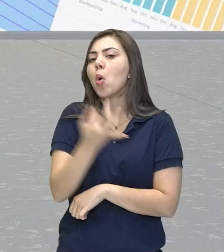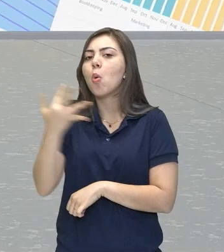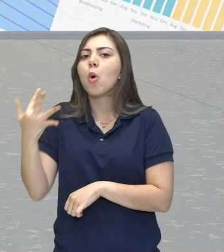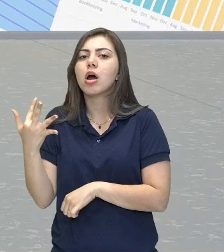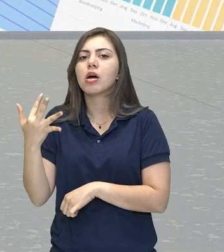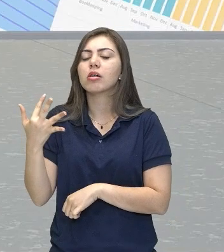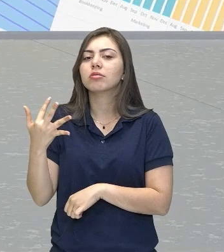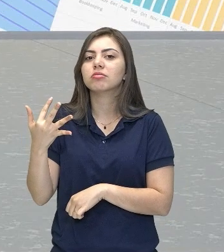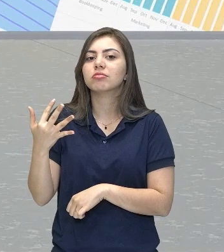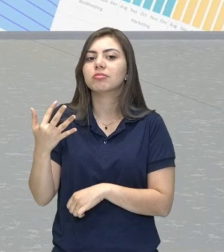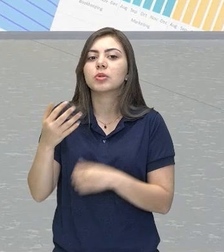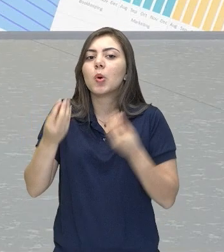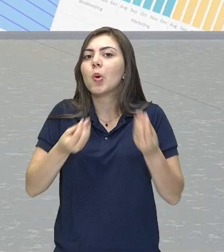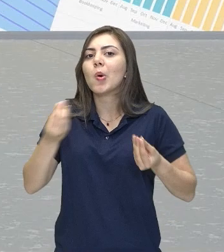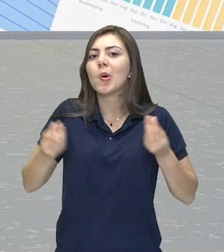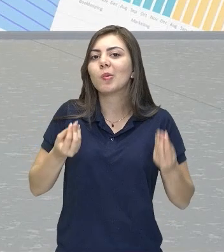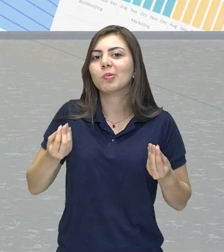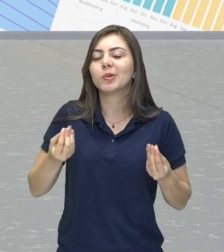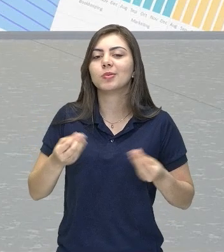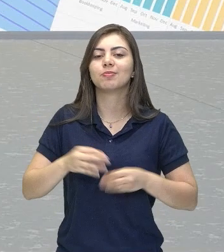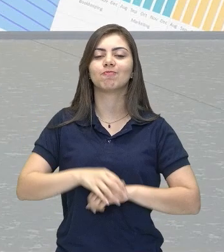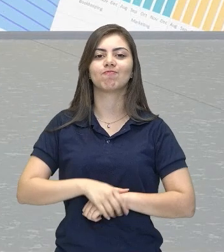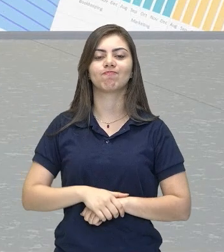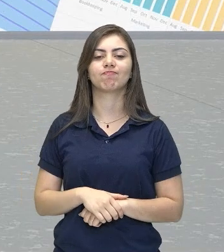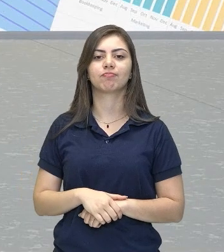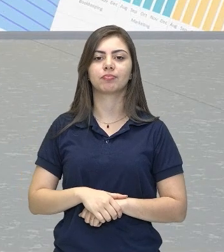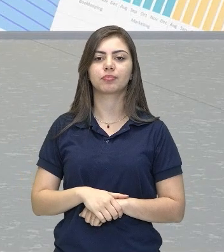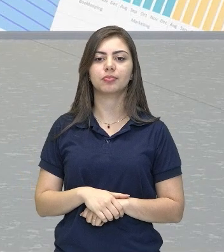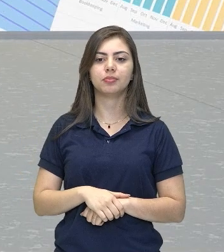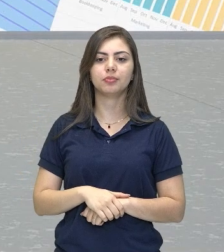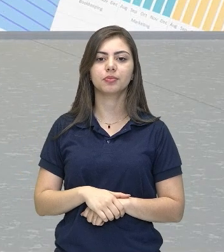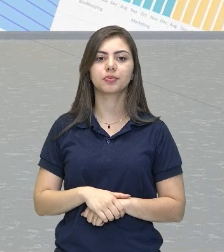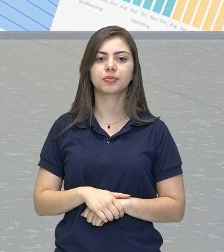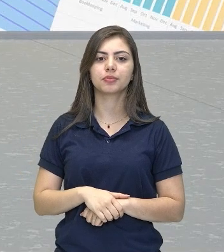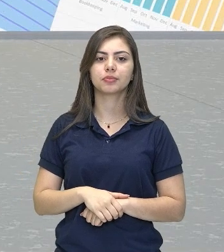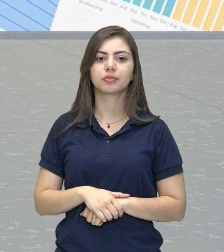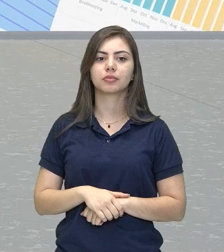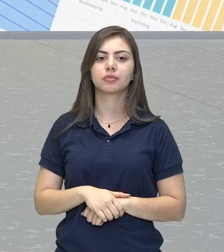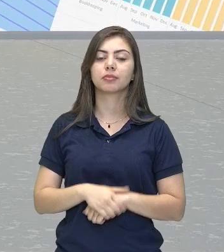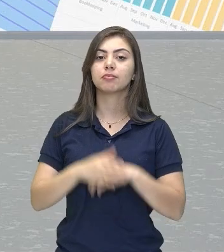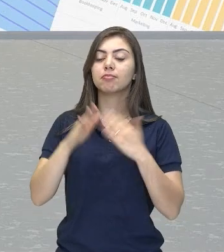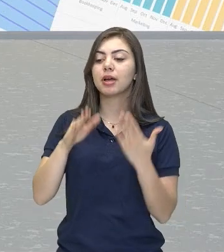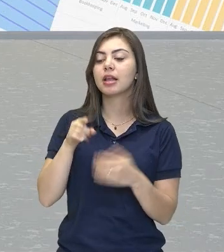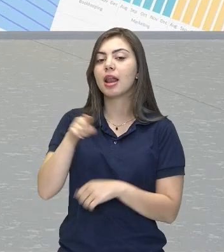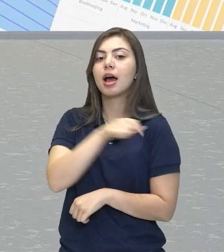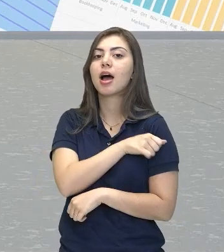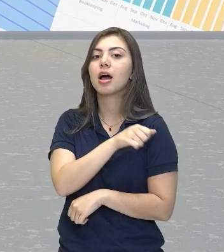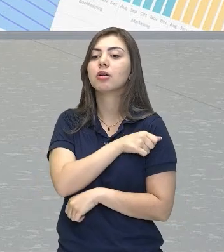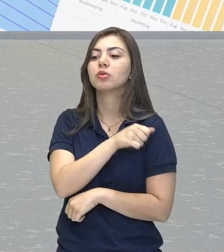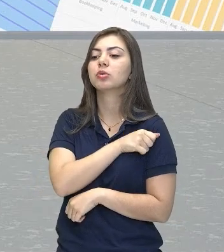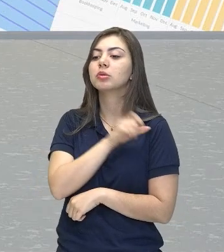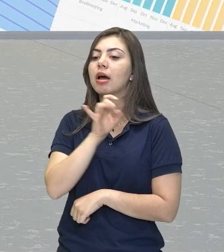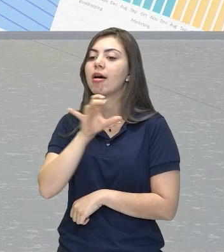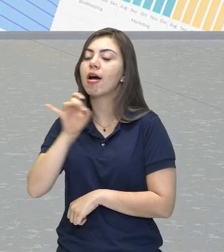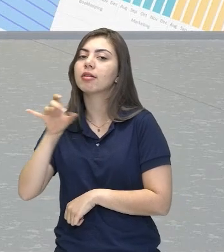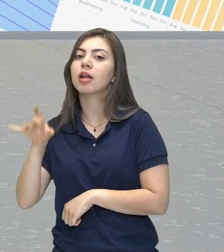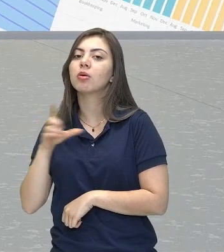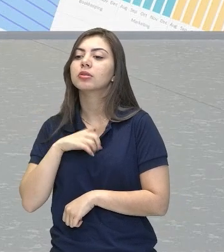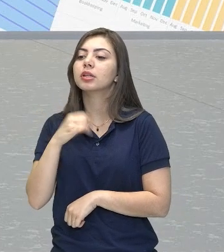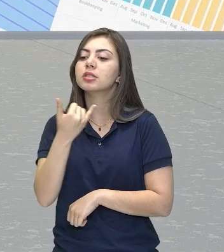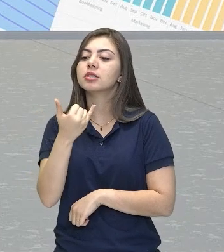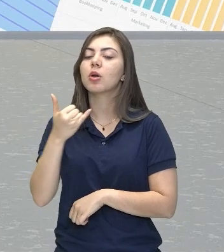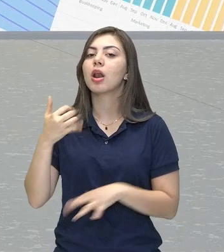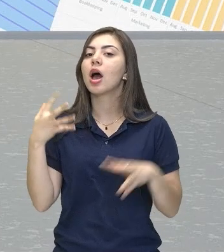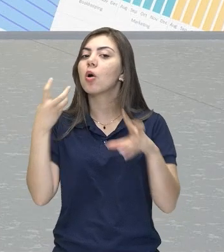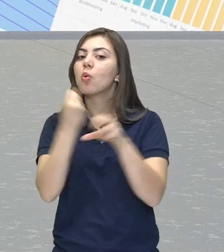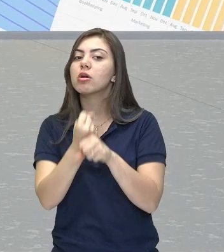né, a quantidade de celular na escola, né, então a gente precisa ter um levantamento